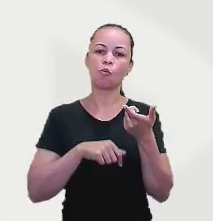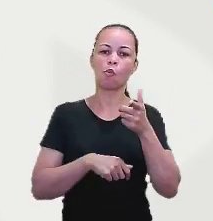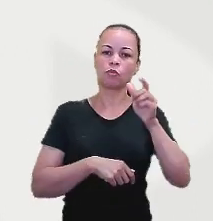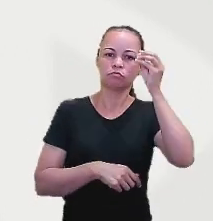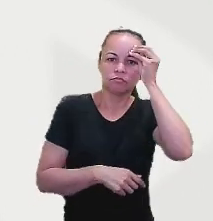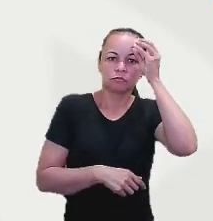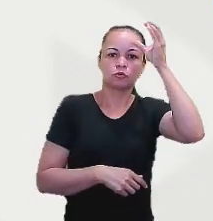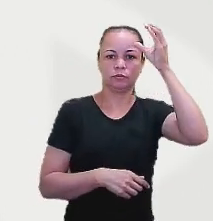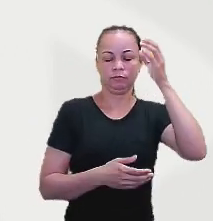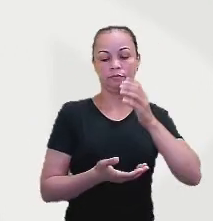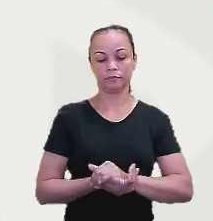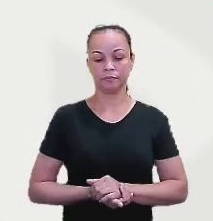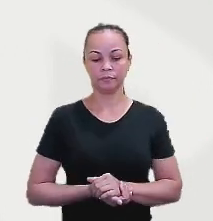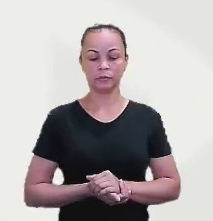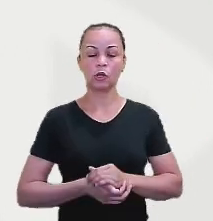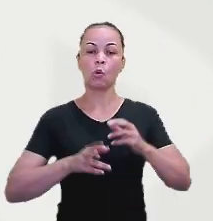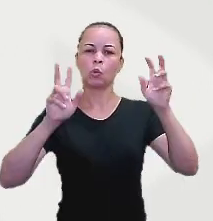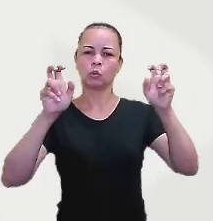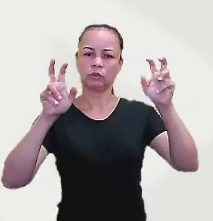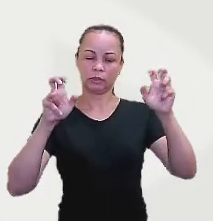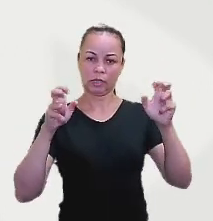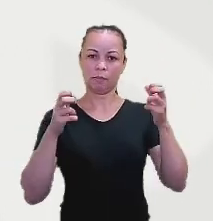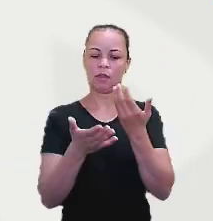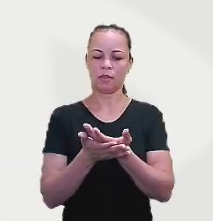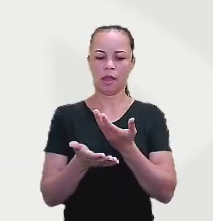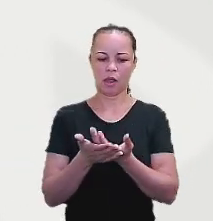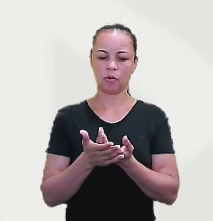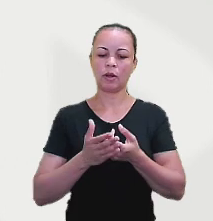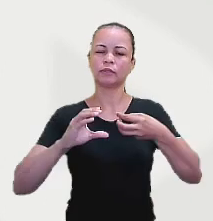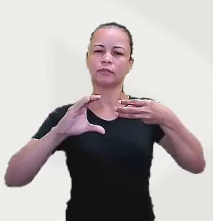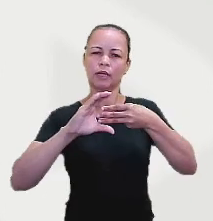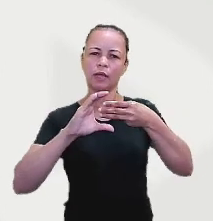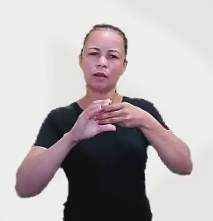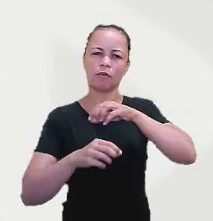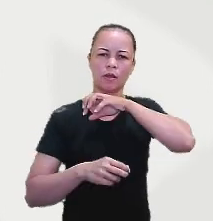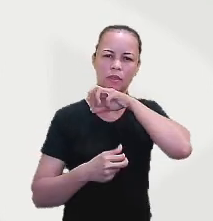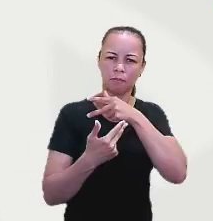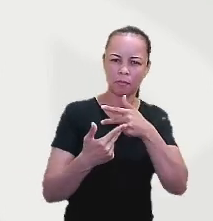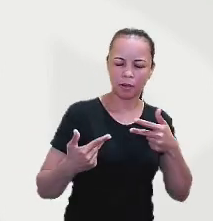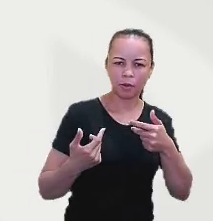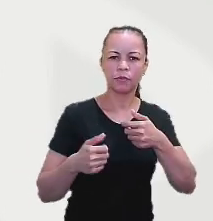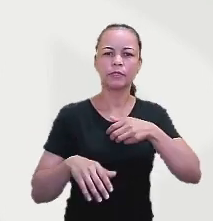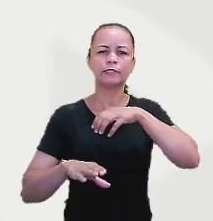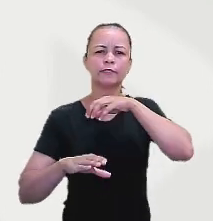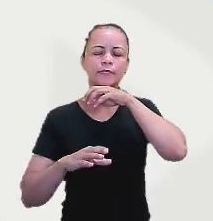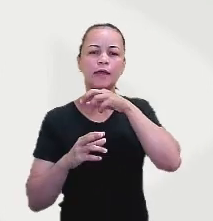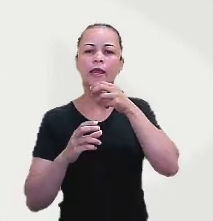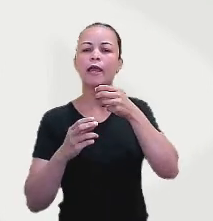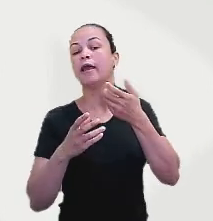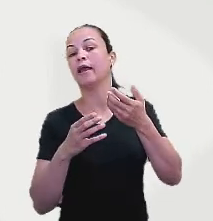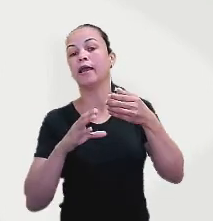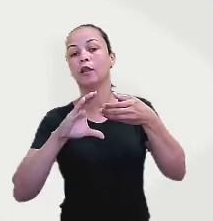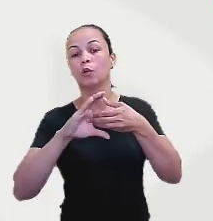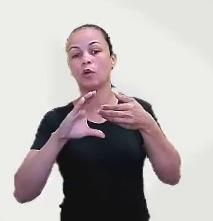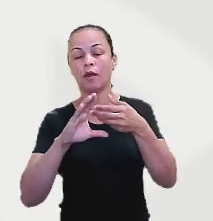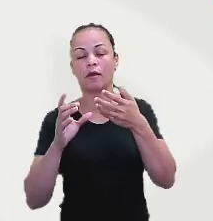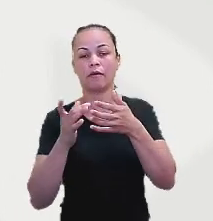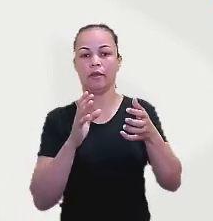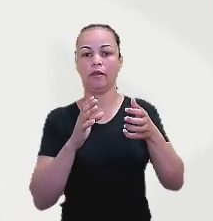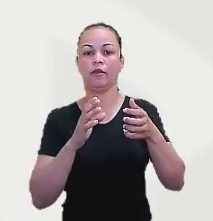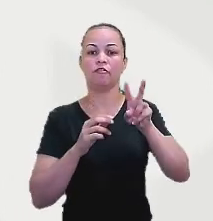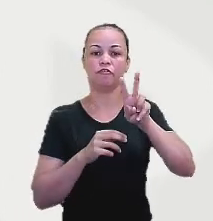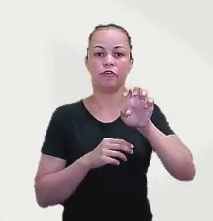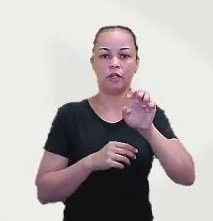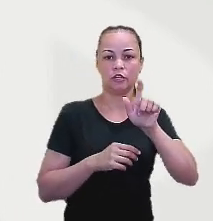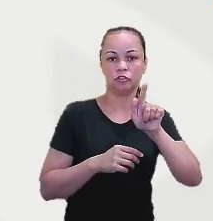preste atenção. Tema da nossa aula: célula animal e célula vegetal. Qual o grande desejo hoje dessa aula? É fazer com que você